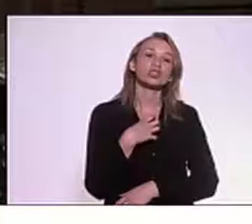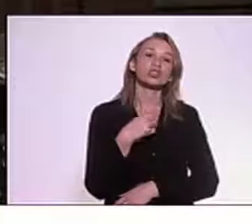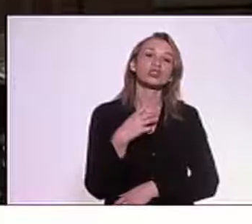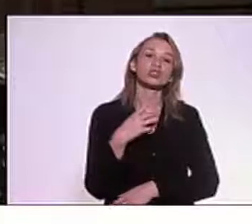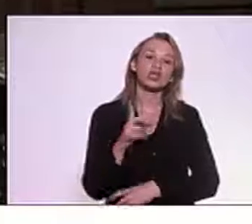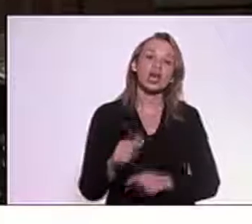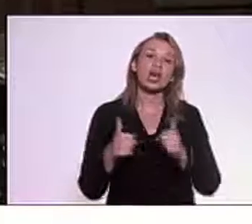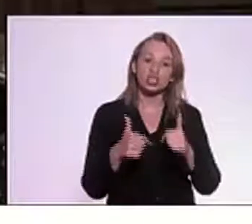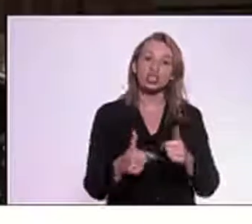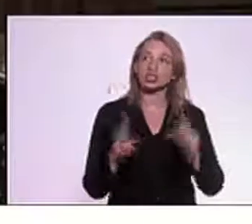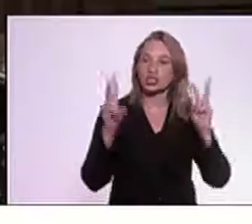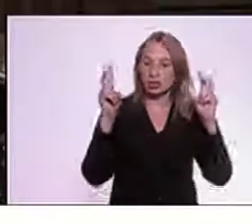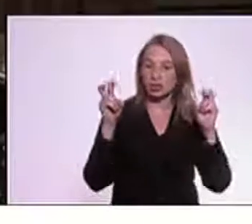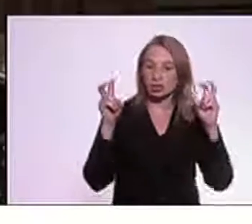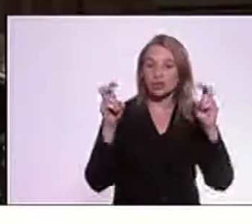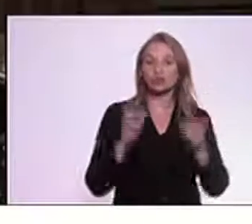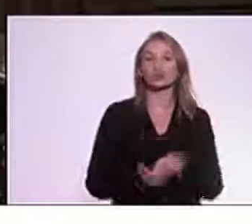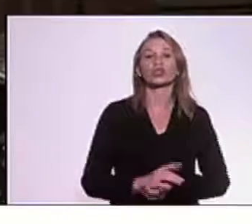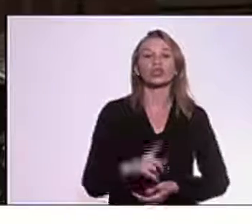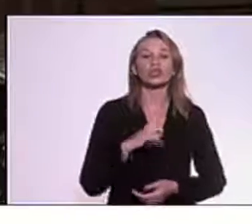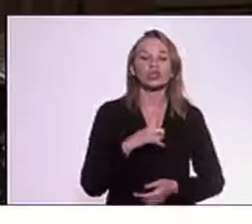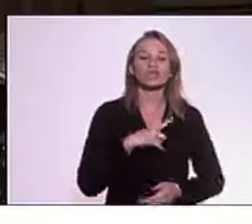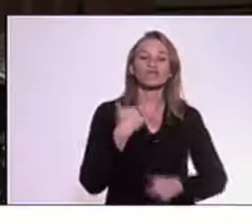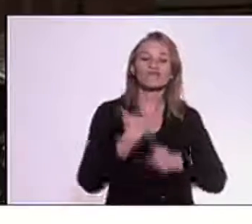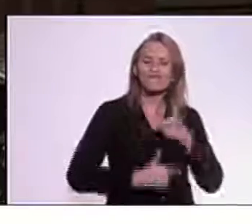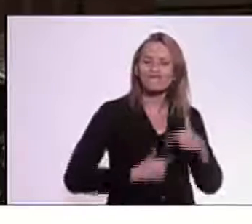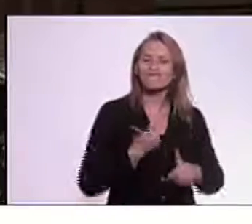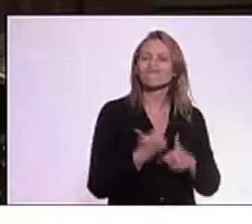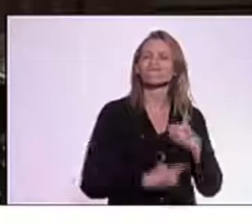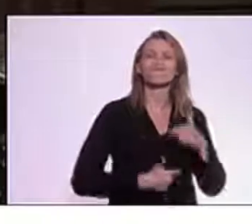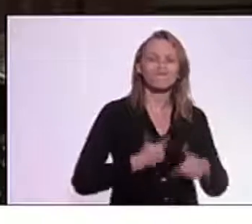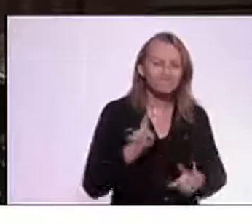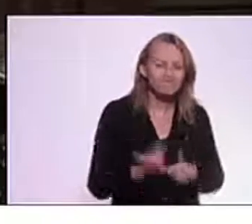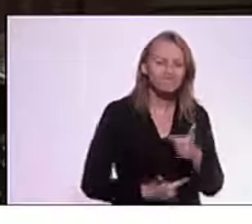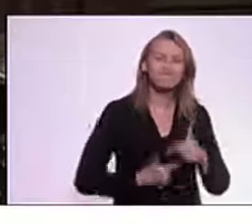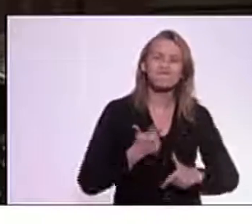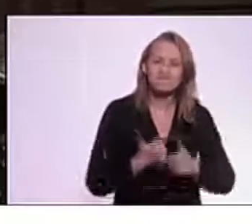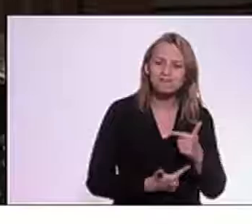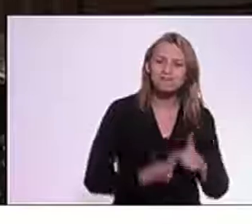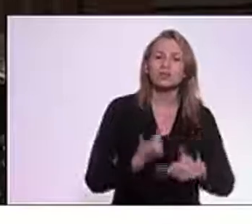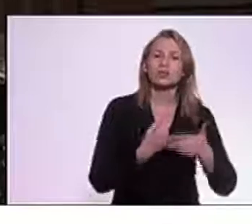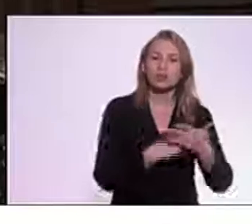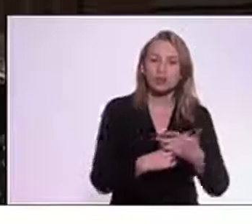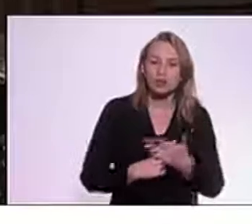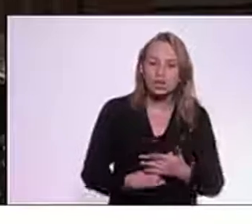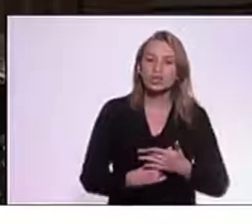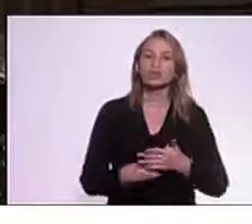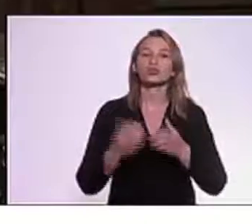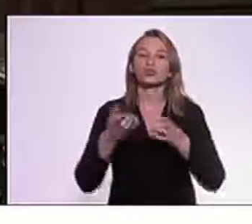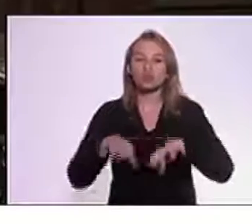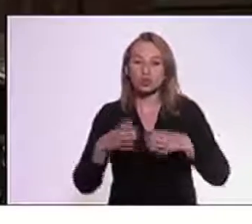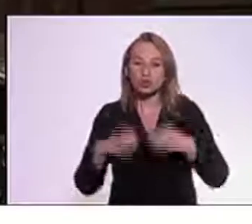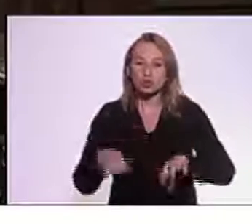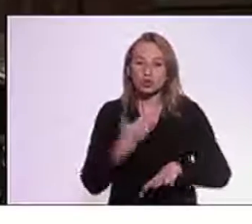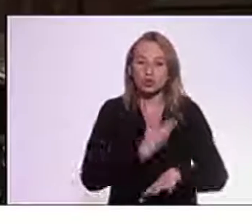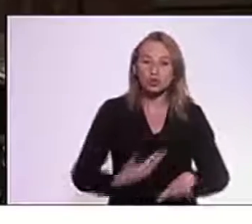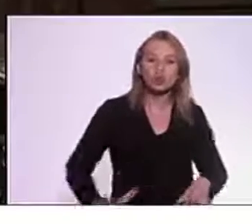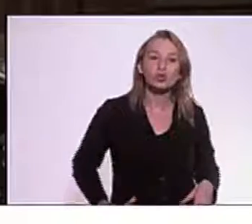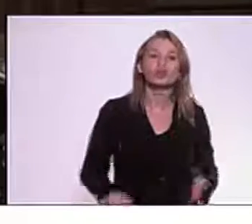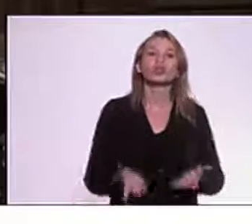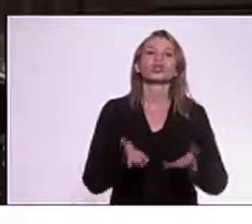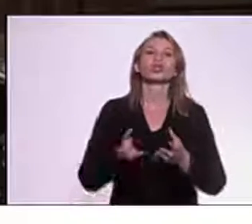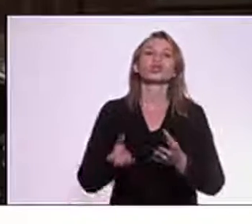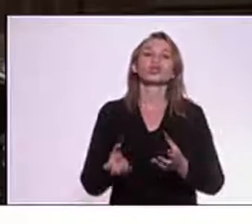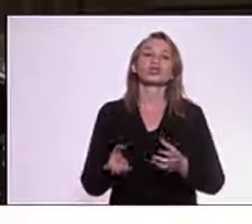questões. Travamos aqui uma batalha incansável em defesa dos concursos públicos, seja da